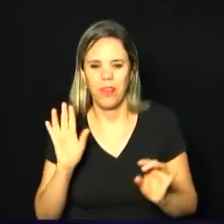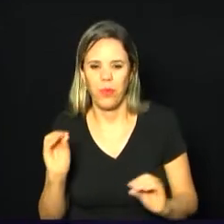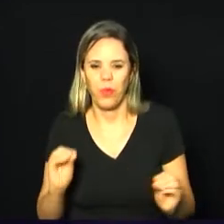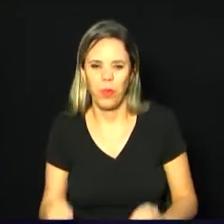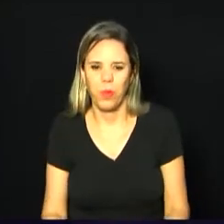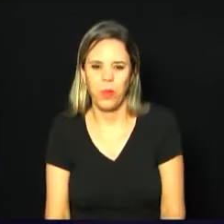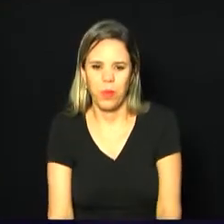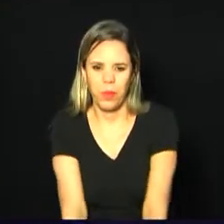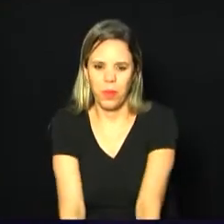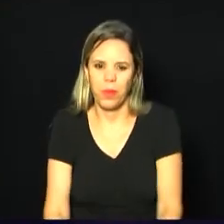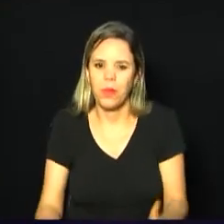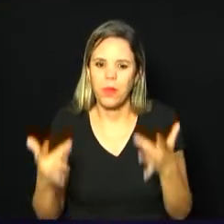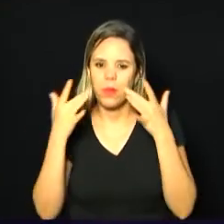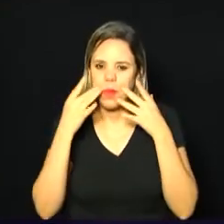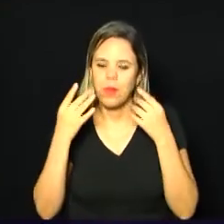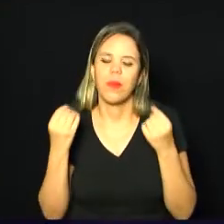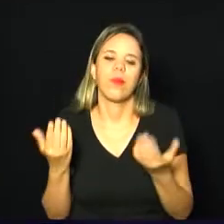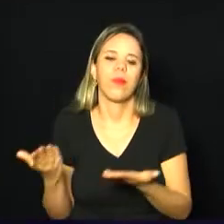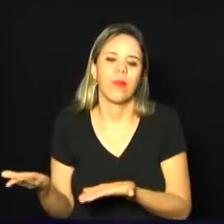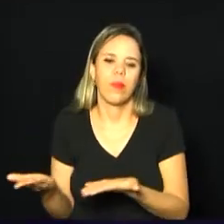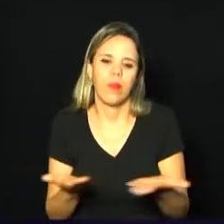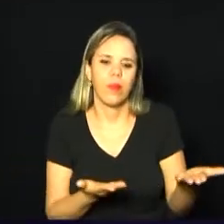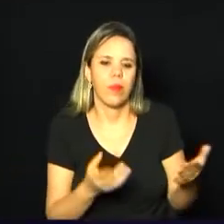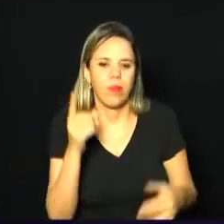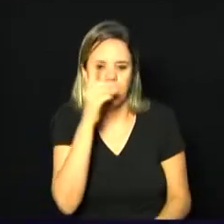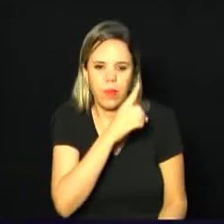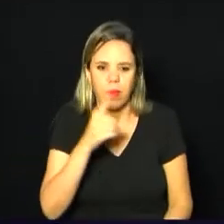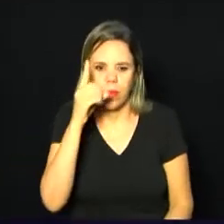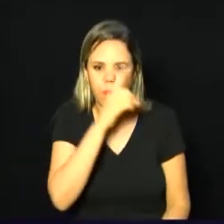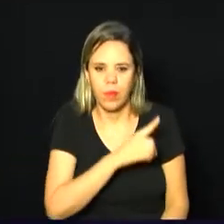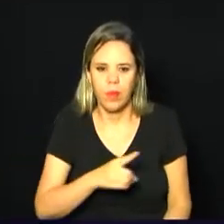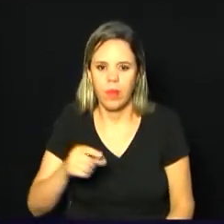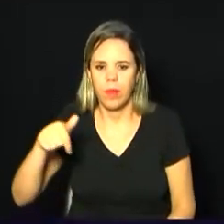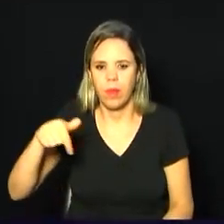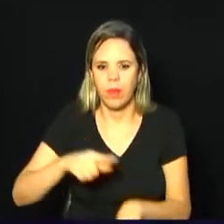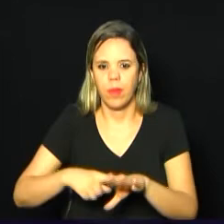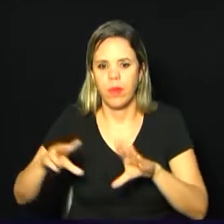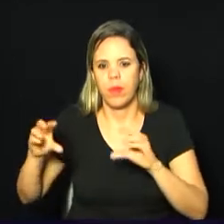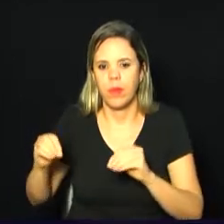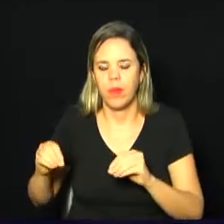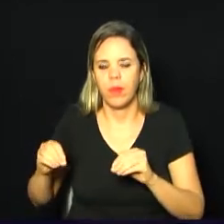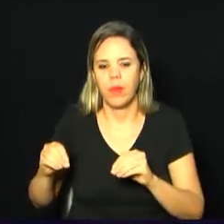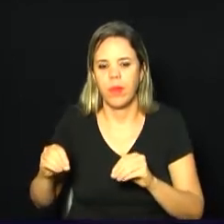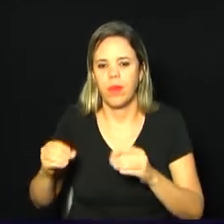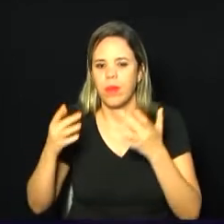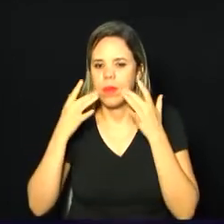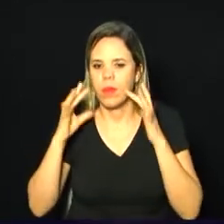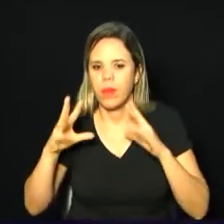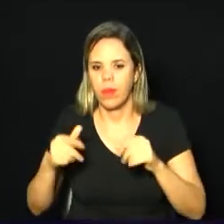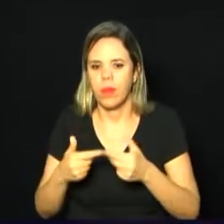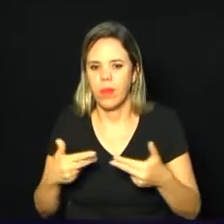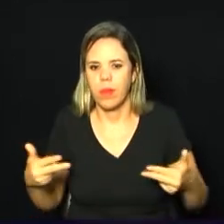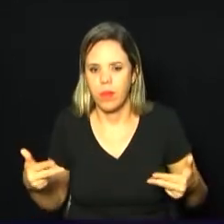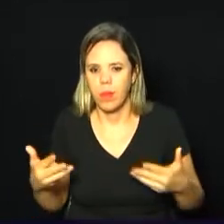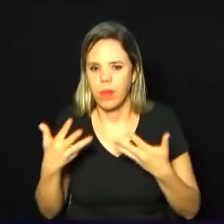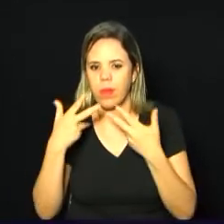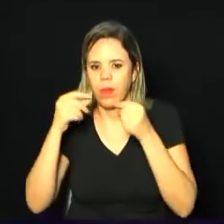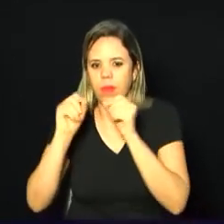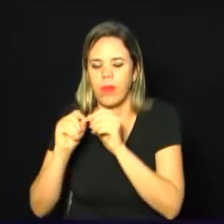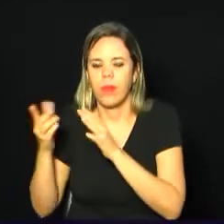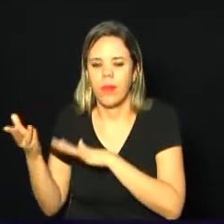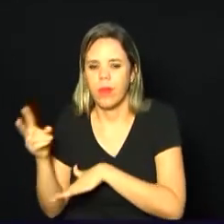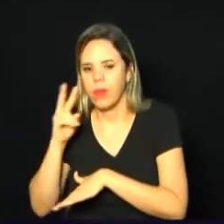o Teatro Castro Mendes vai receber no domingo às sete horas da noite O Espetáculo todas as coisas maravilhosas